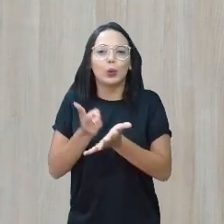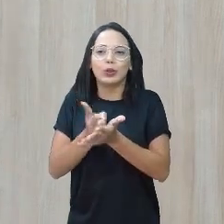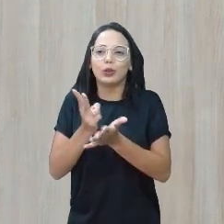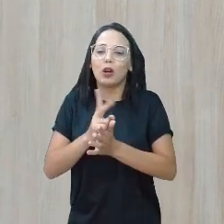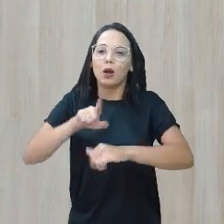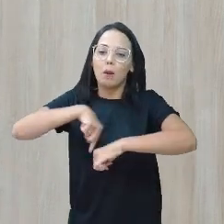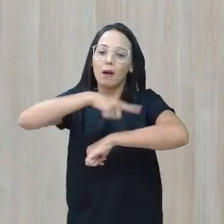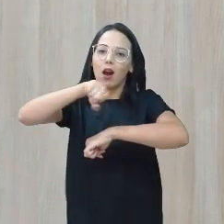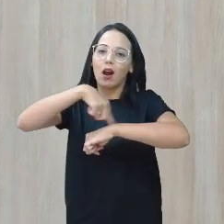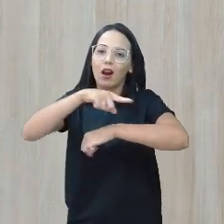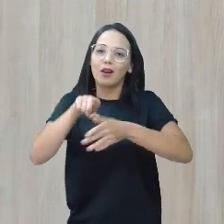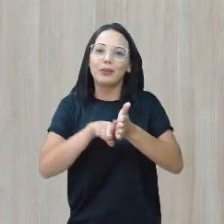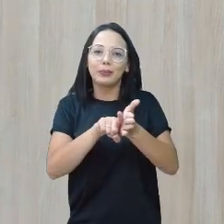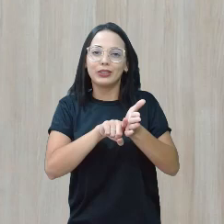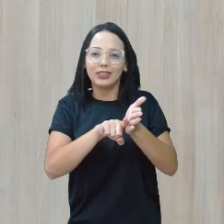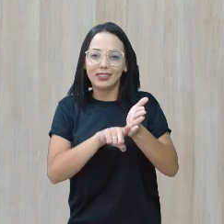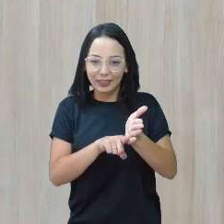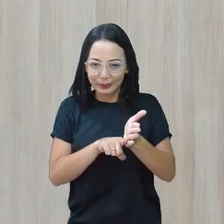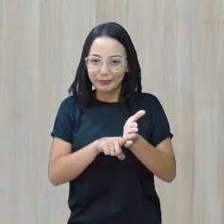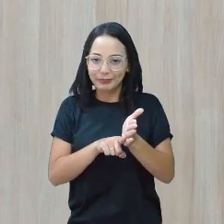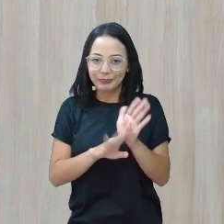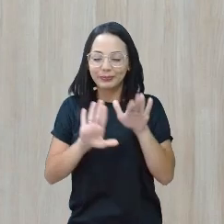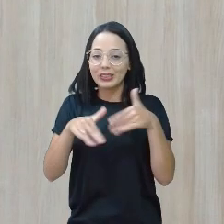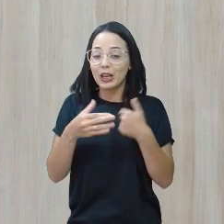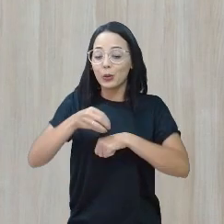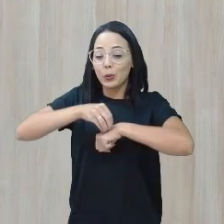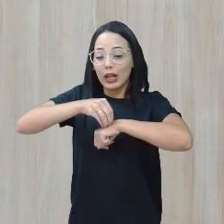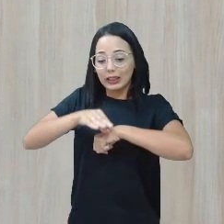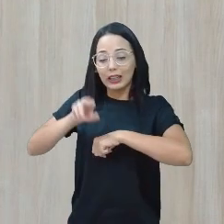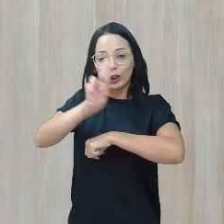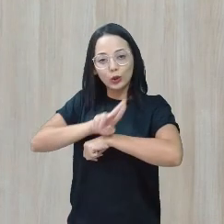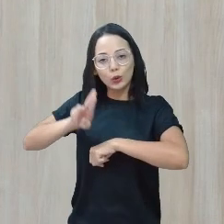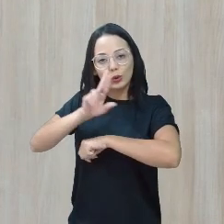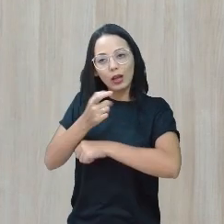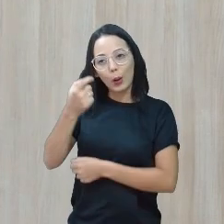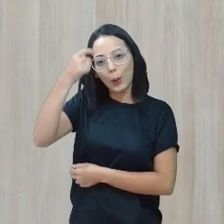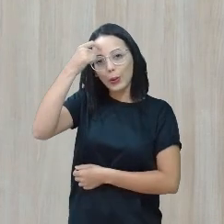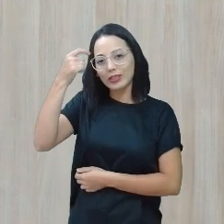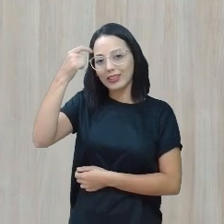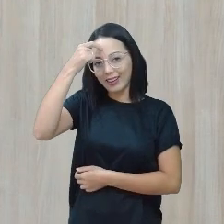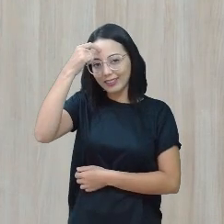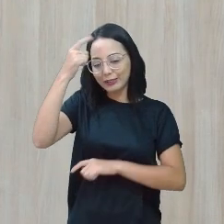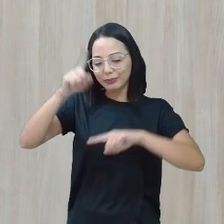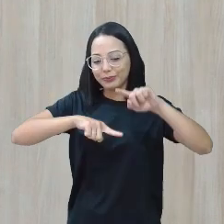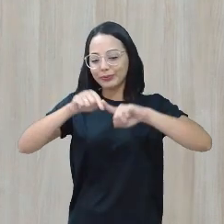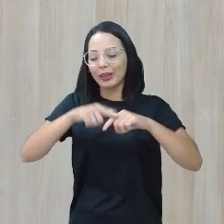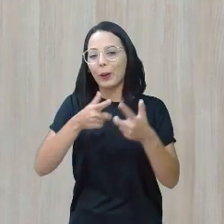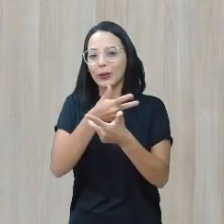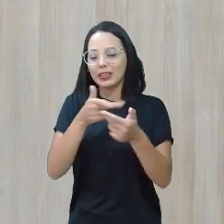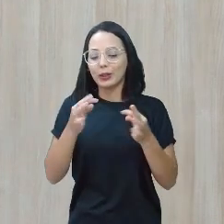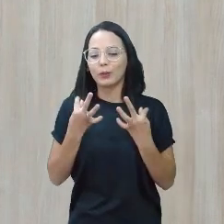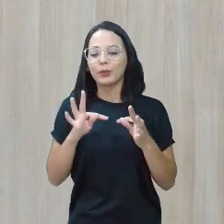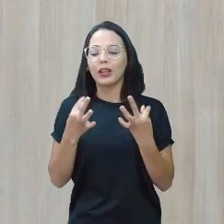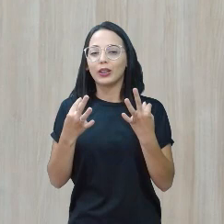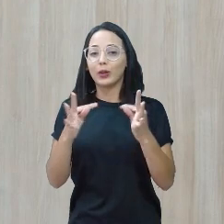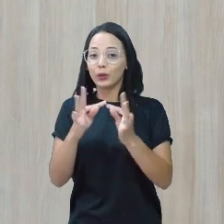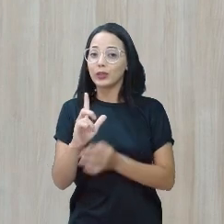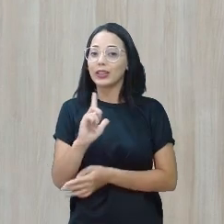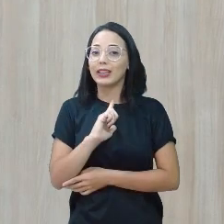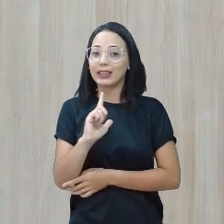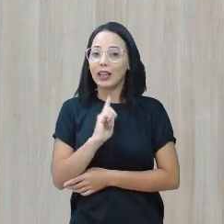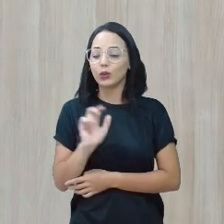mó tempão lá pesquisando. E aí é uma dica de utilização consciente, né, gente, desse material tecnológico que a gente